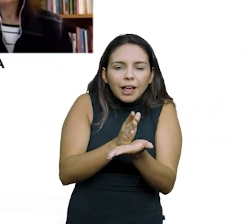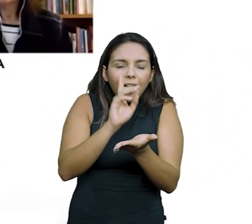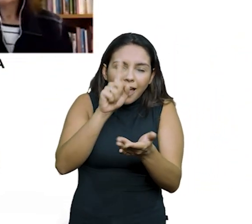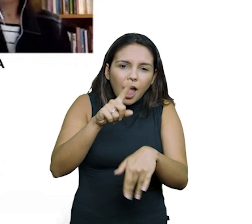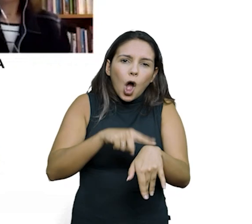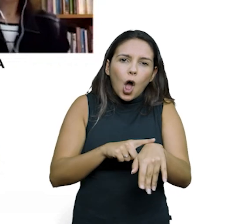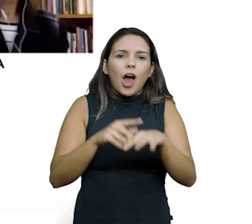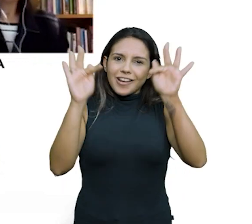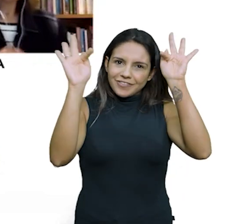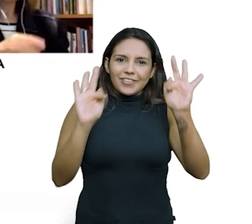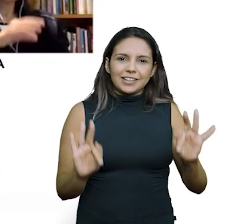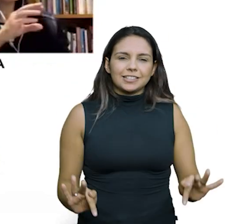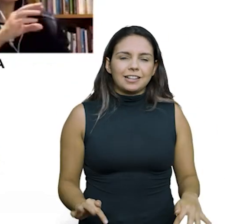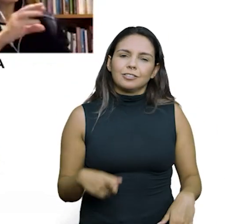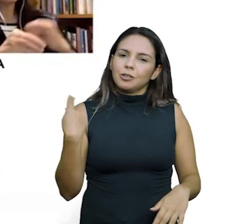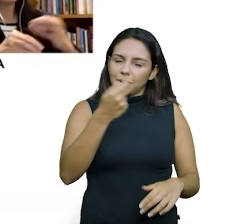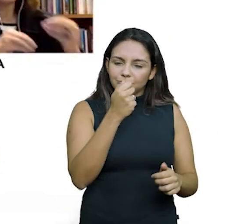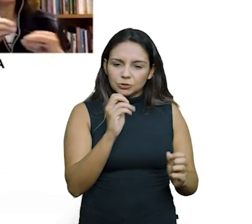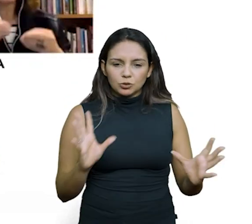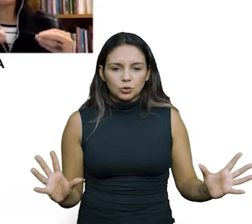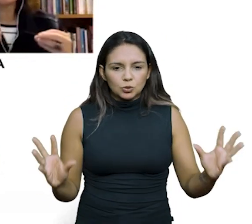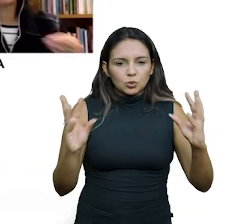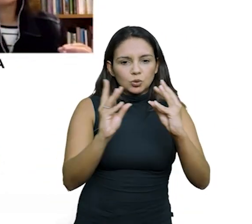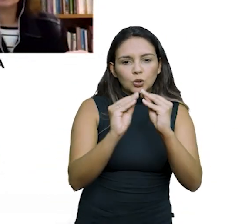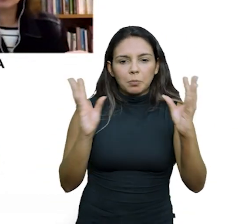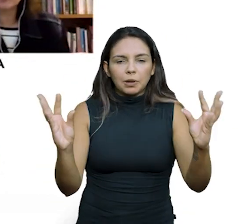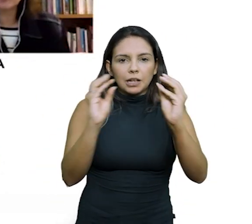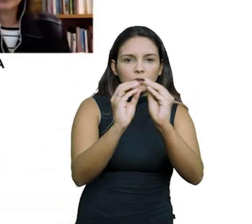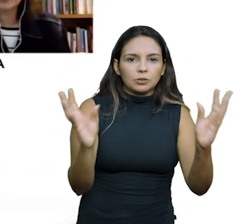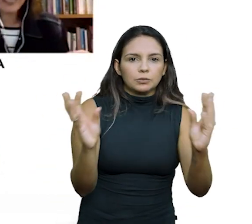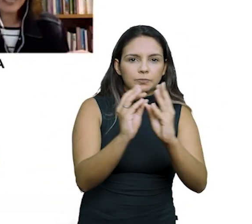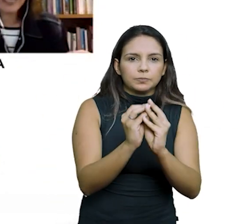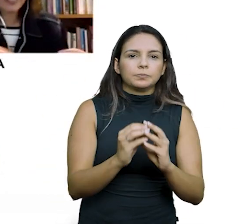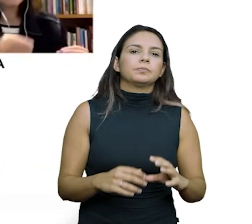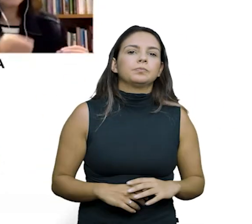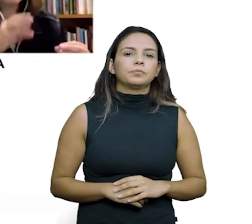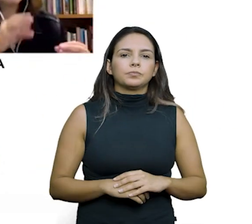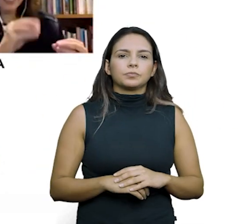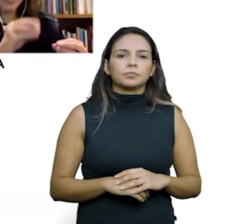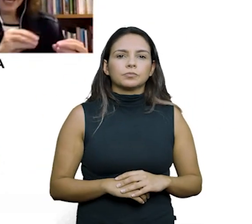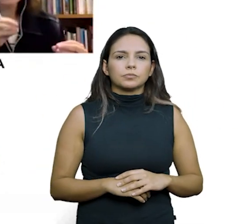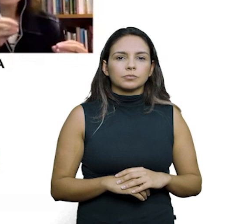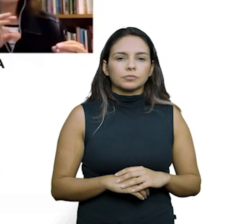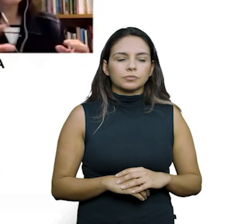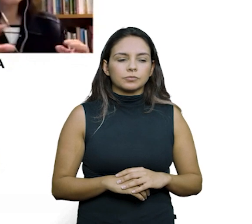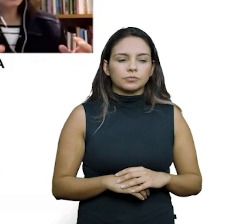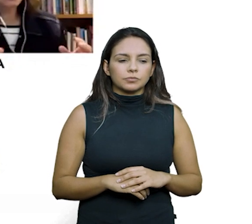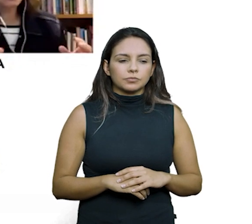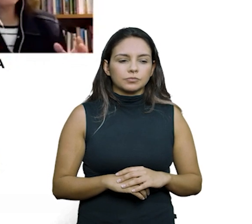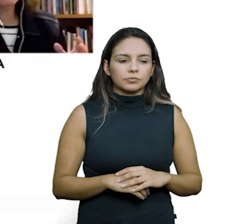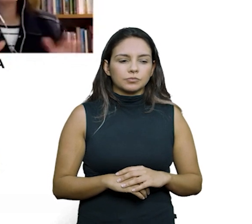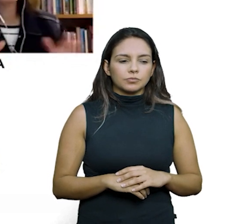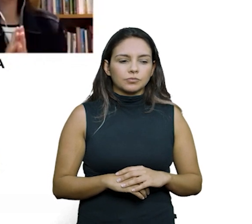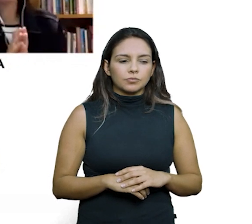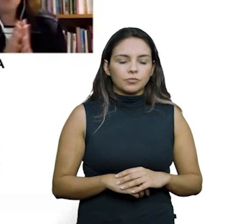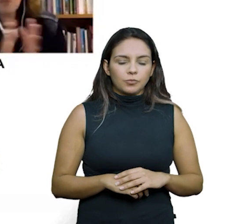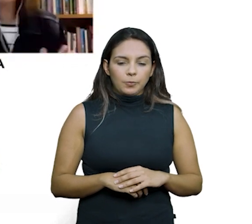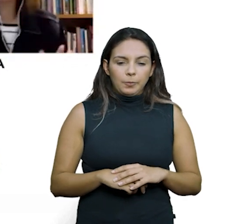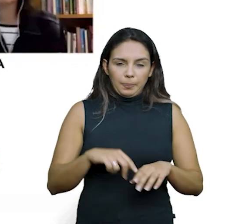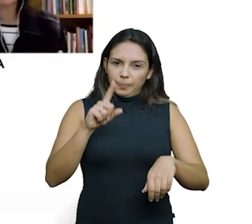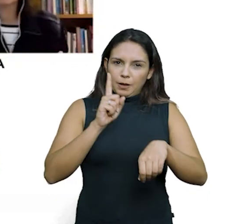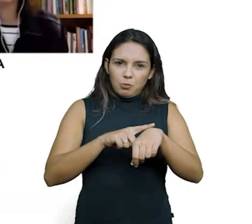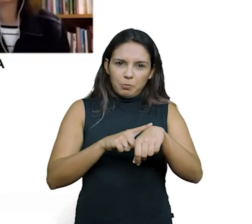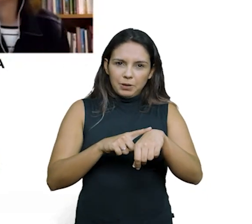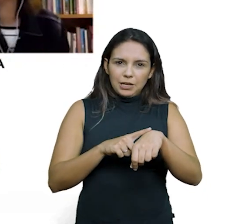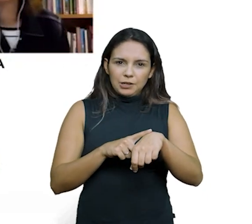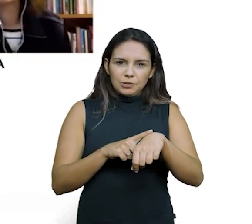E eu acho que a gente tem que ir somando, porque é muito... Os momentos são raros. Aquela